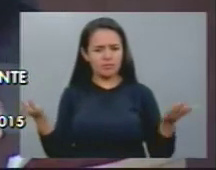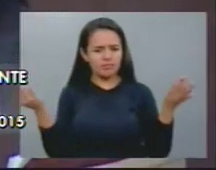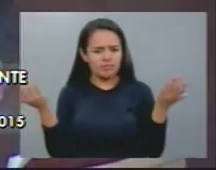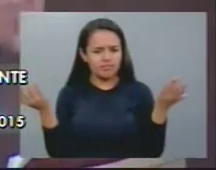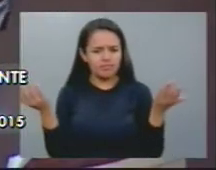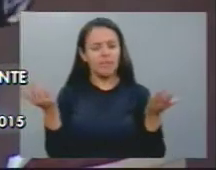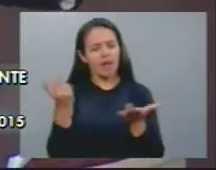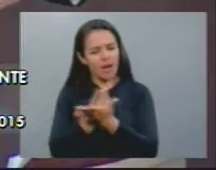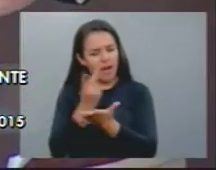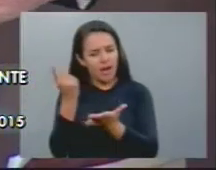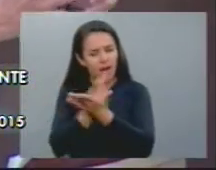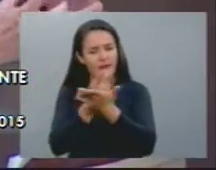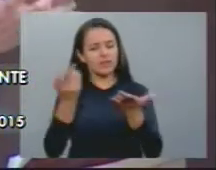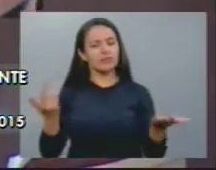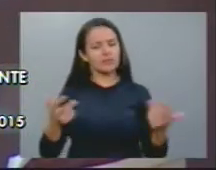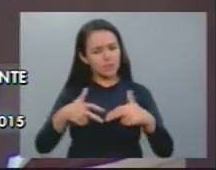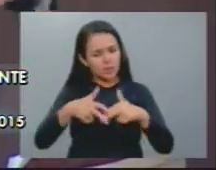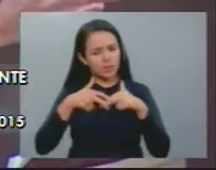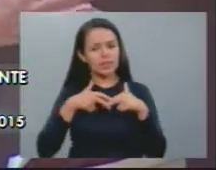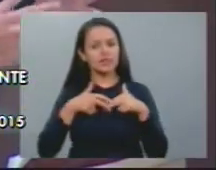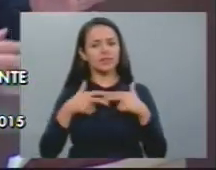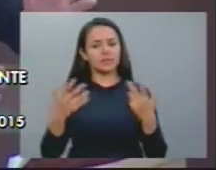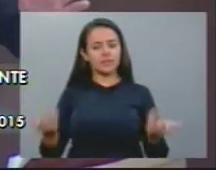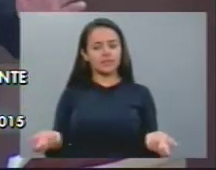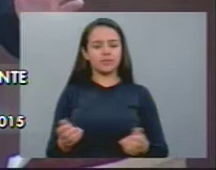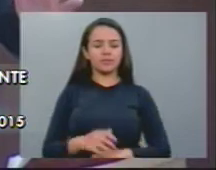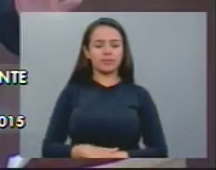vista, isso nos permitiria uma folga